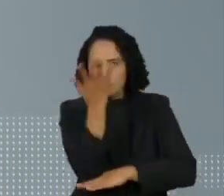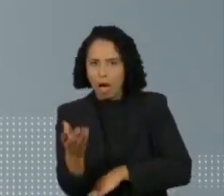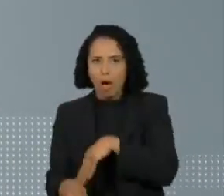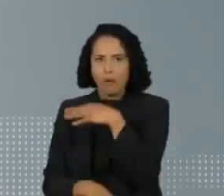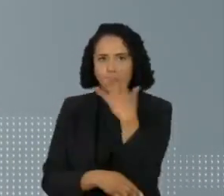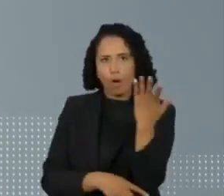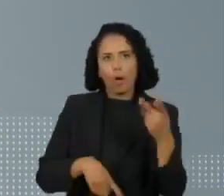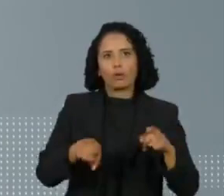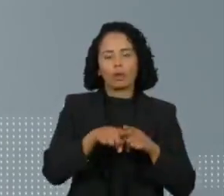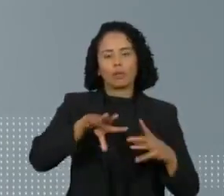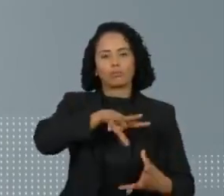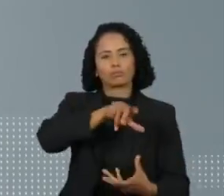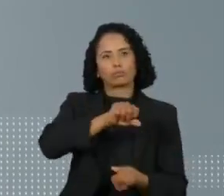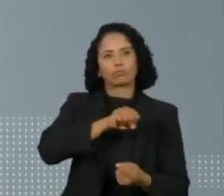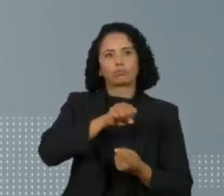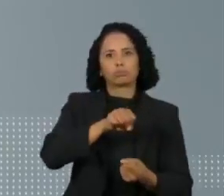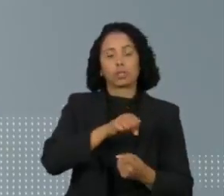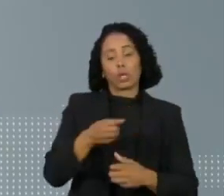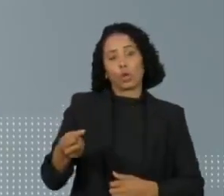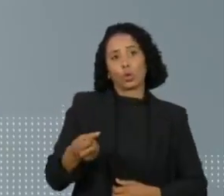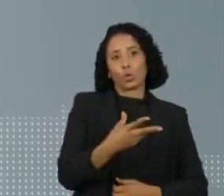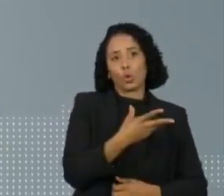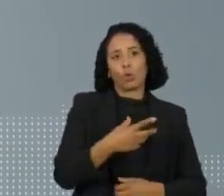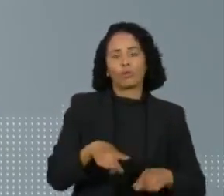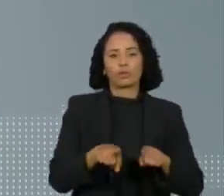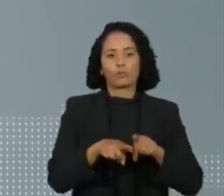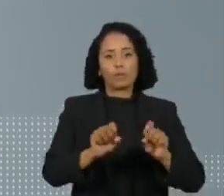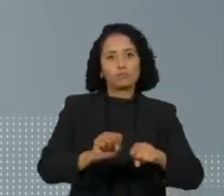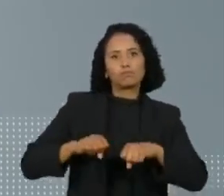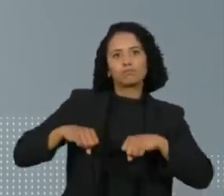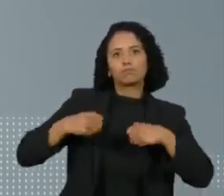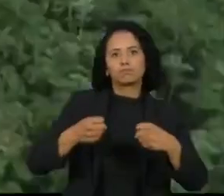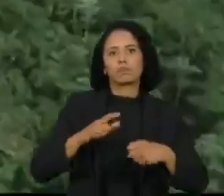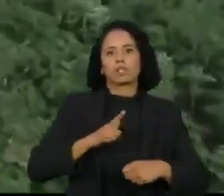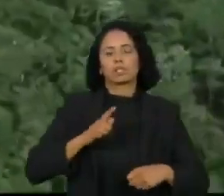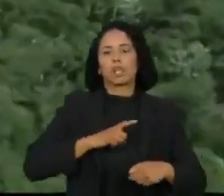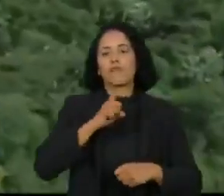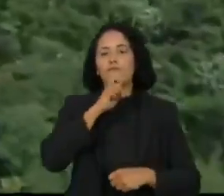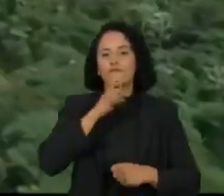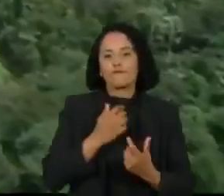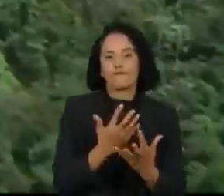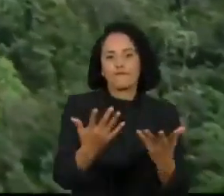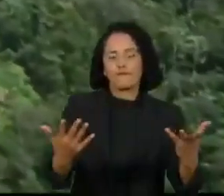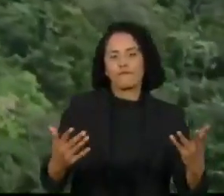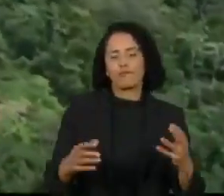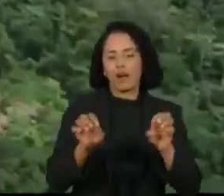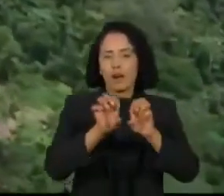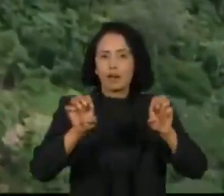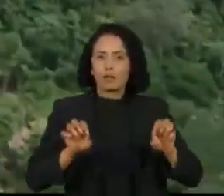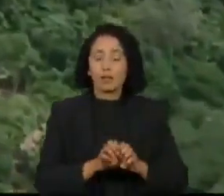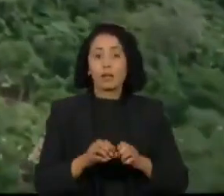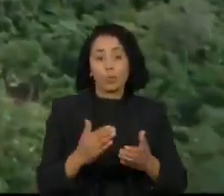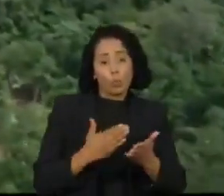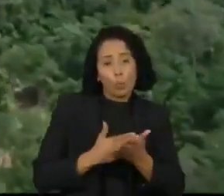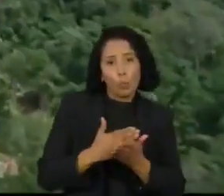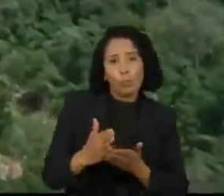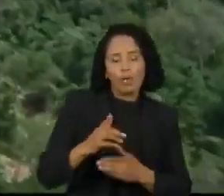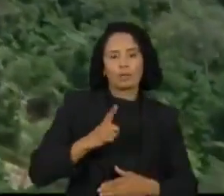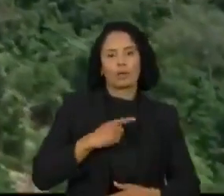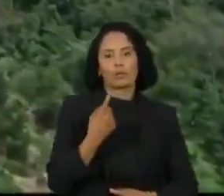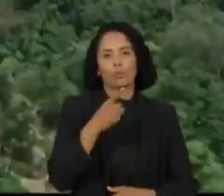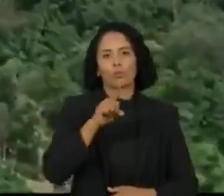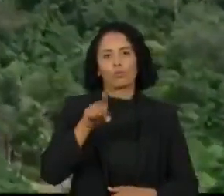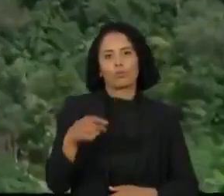sustentável, inovação e capacitação e infraestrutura verde. O investimento inicial vai ser de R 1,5